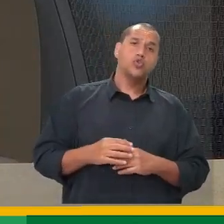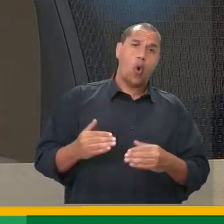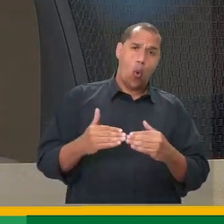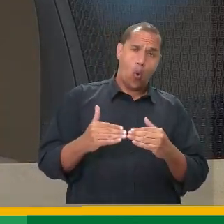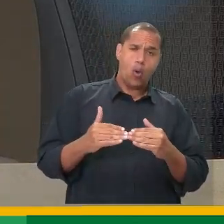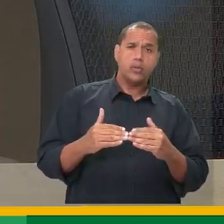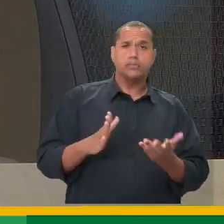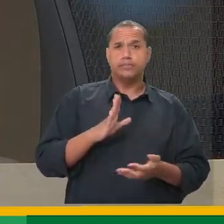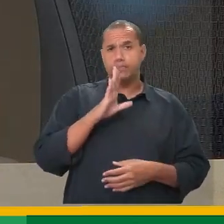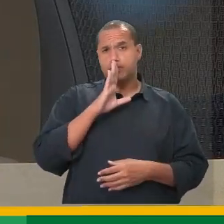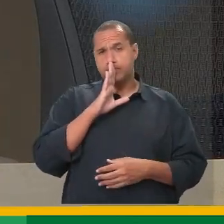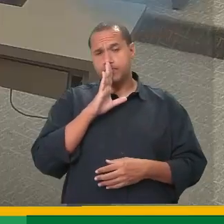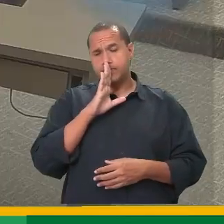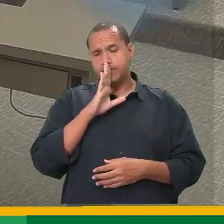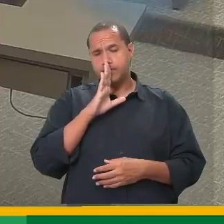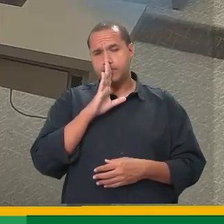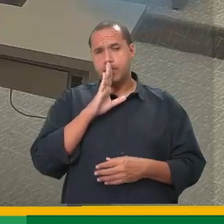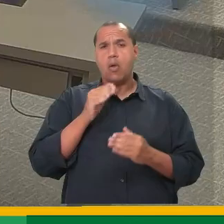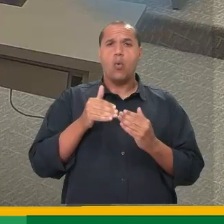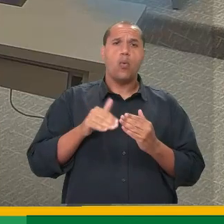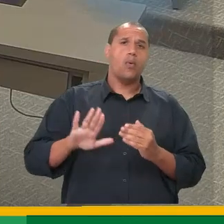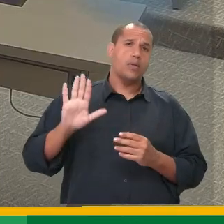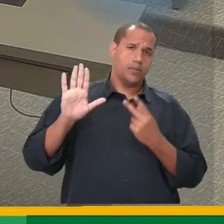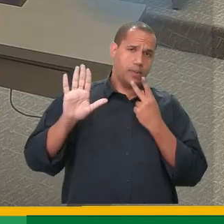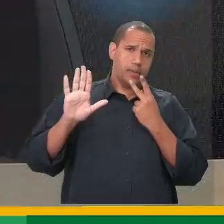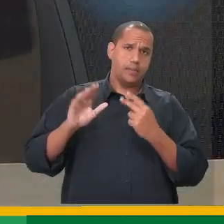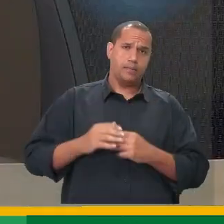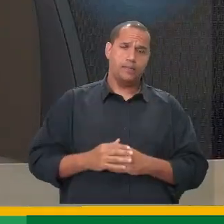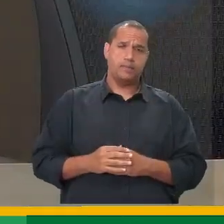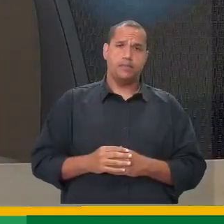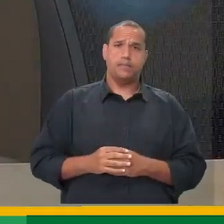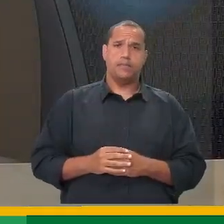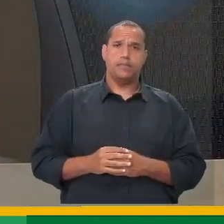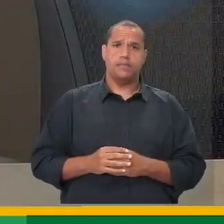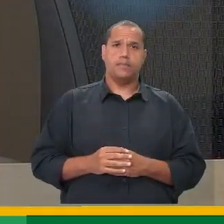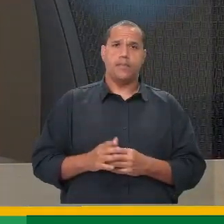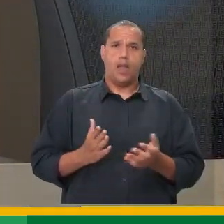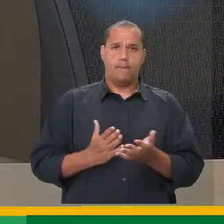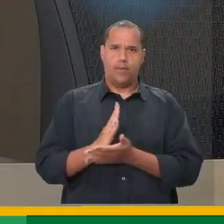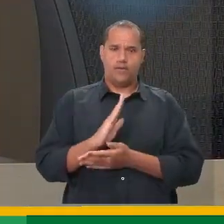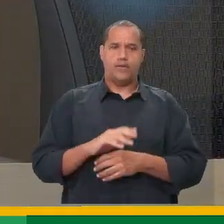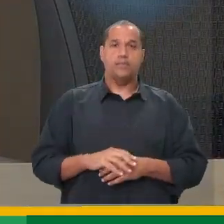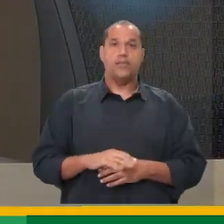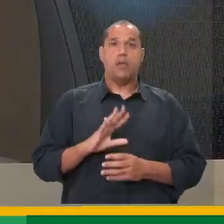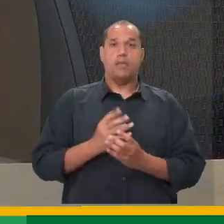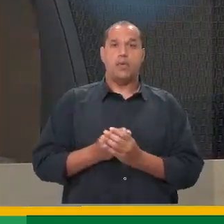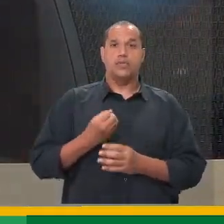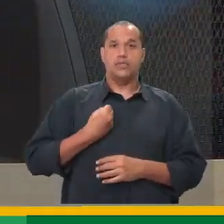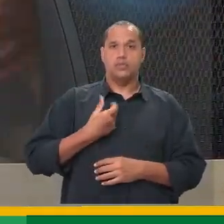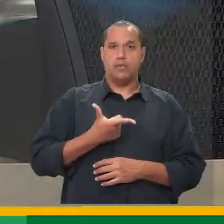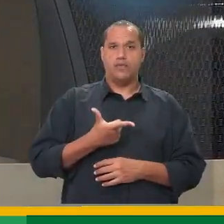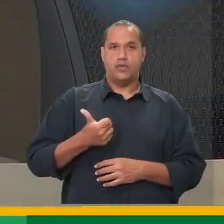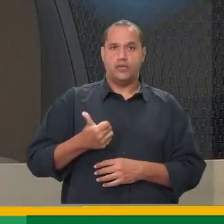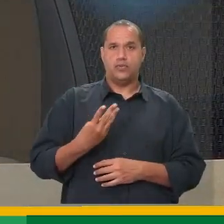Concorde com parecer do relator permane Como estão os contrários se manifestem aprovado processo 21